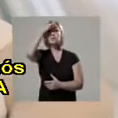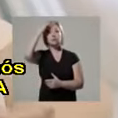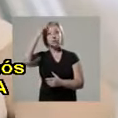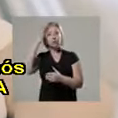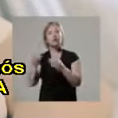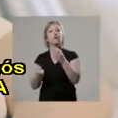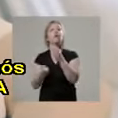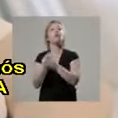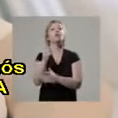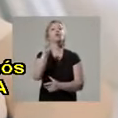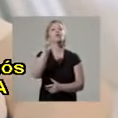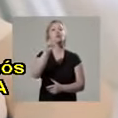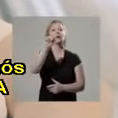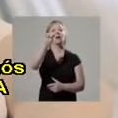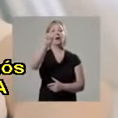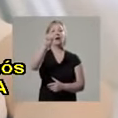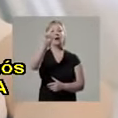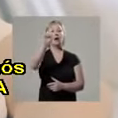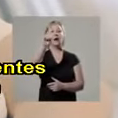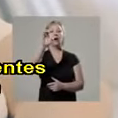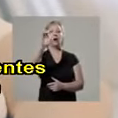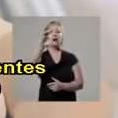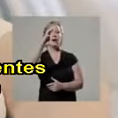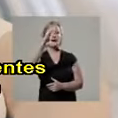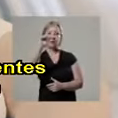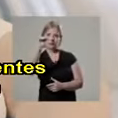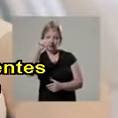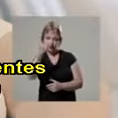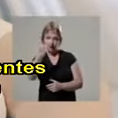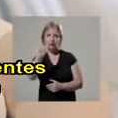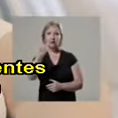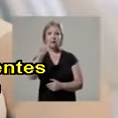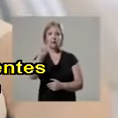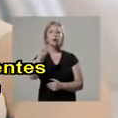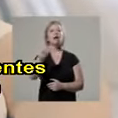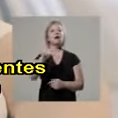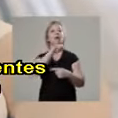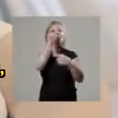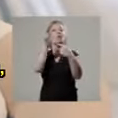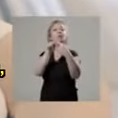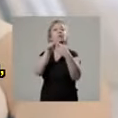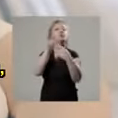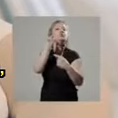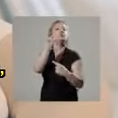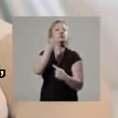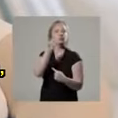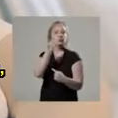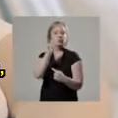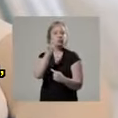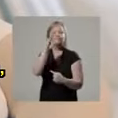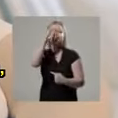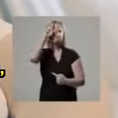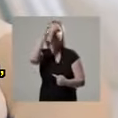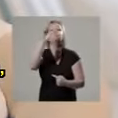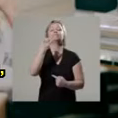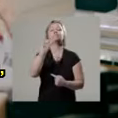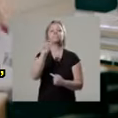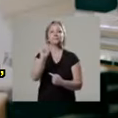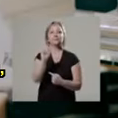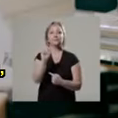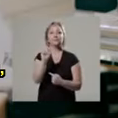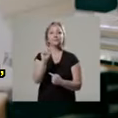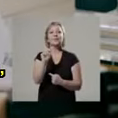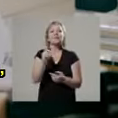Com 12 pessoas, nós fundamos a ADEVA, Associação de Deficientes Visuais e Amigos, e a nossa ideia